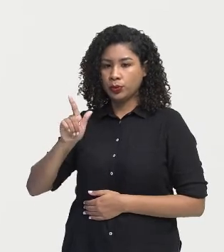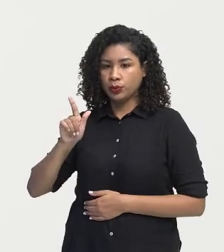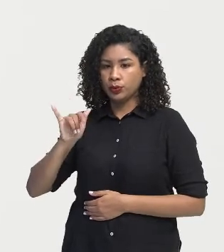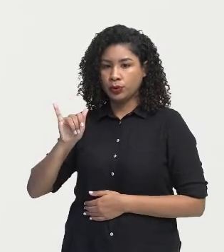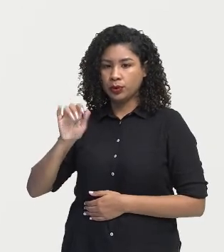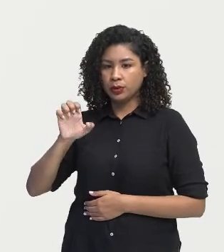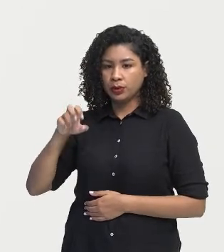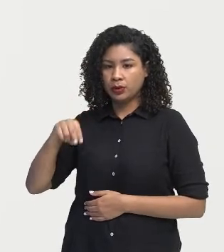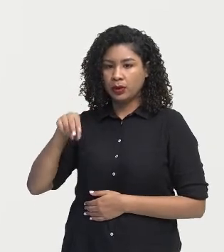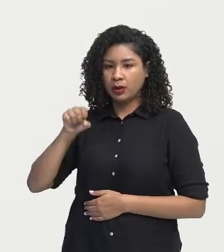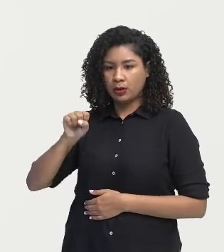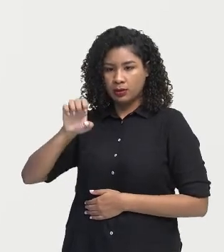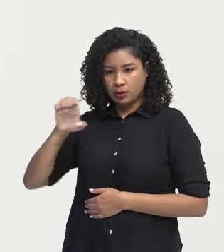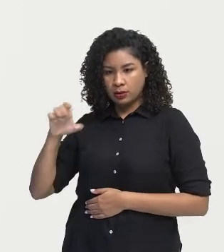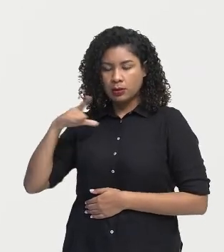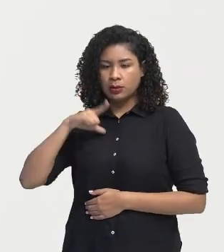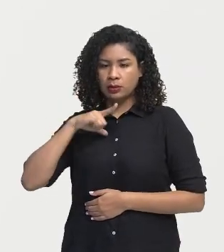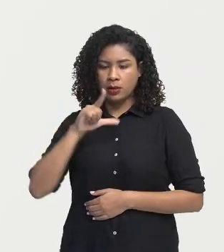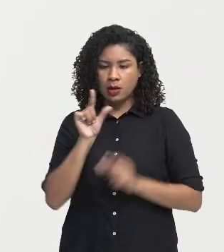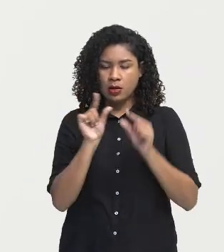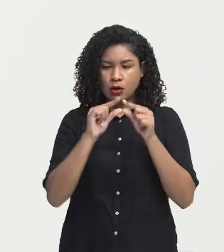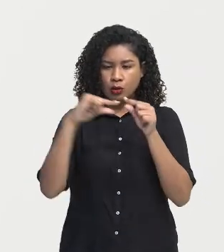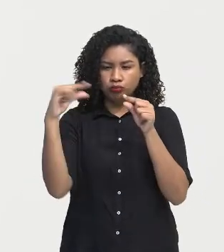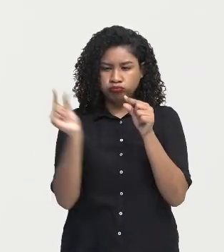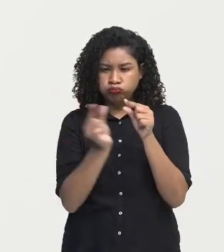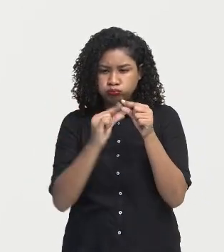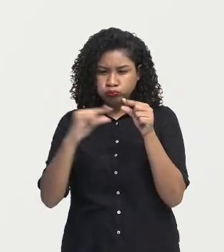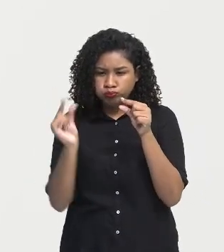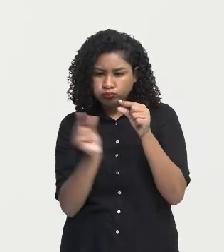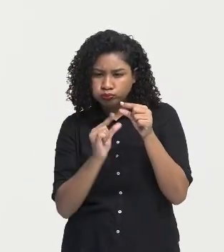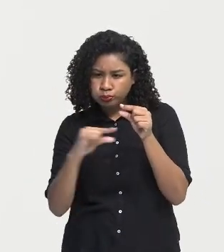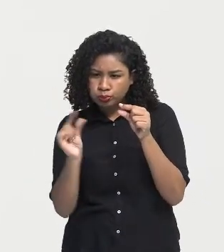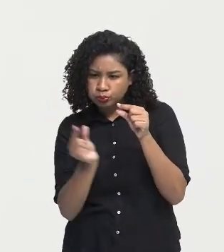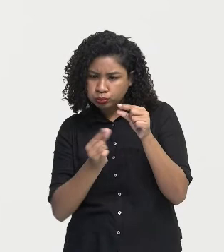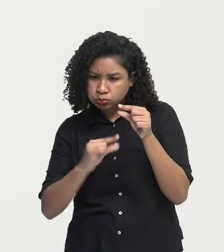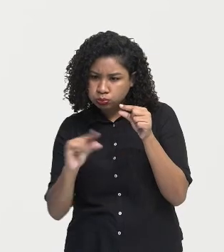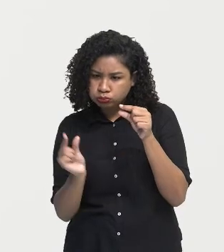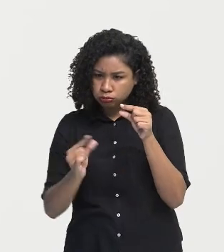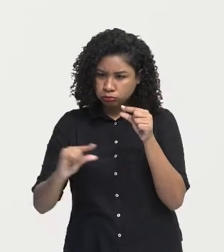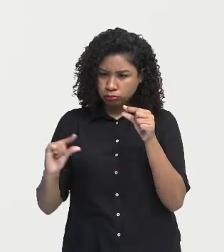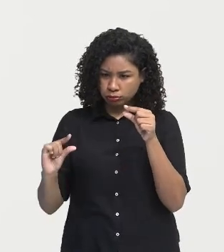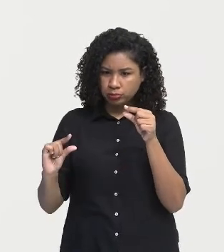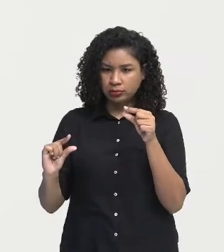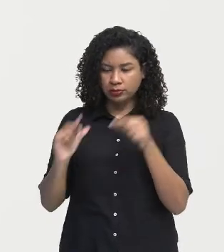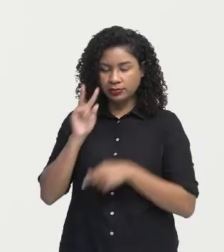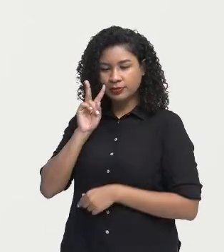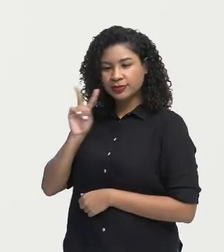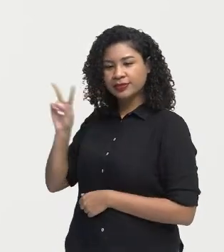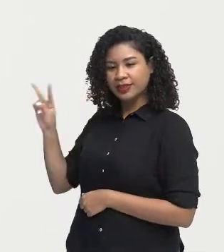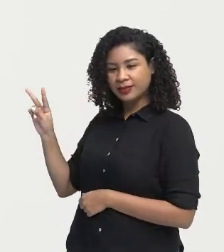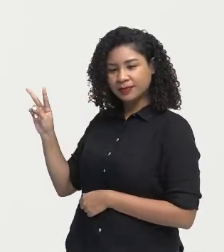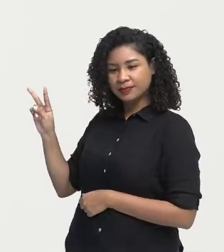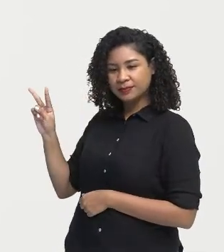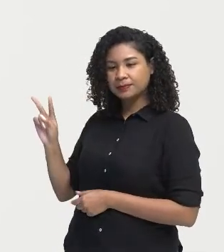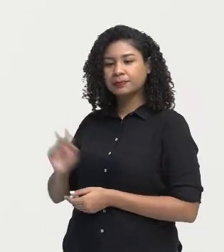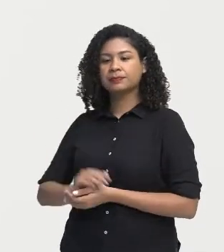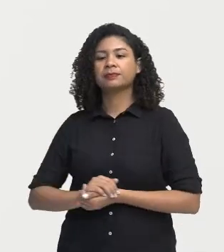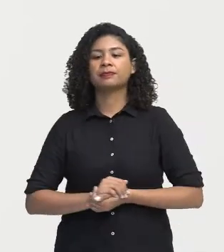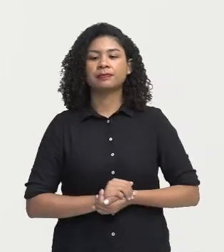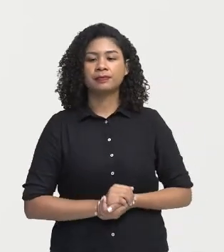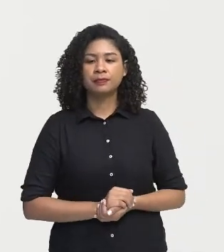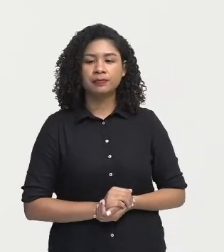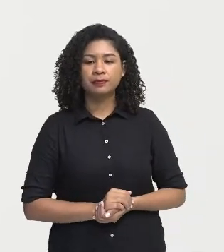de bolsas que são achatadas. Olha, a gente observa aqui, ó, a representação dessas bolsas que